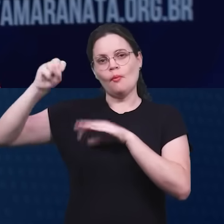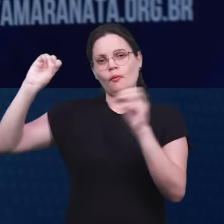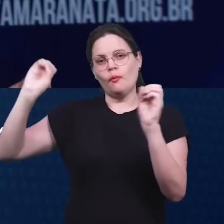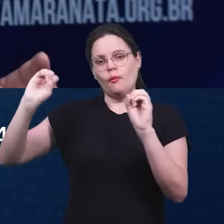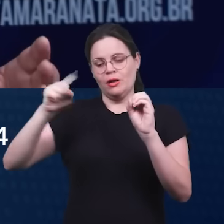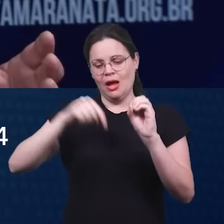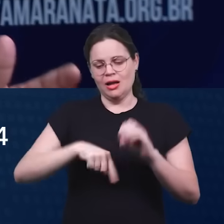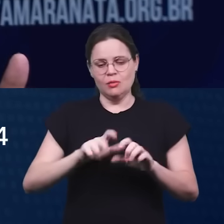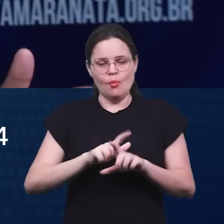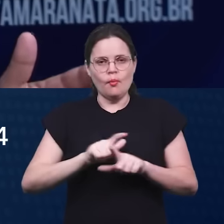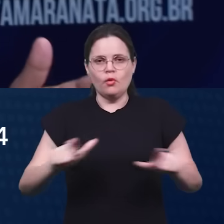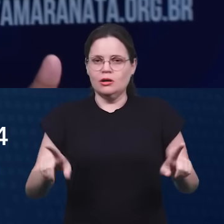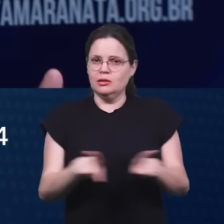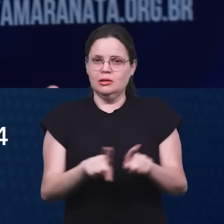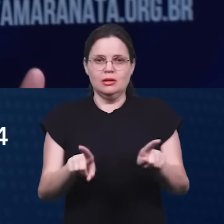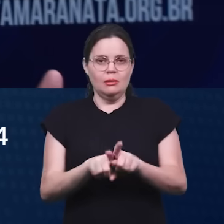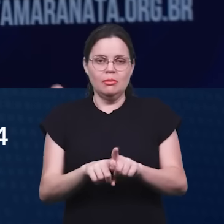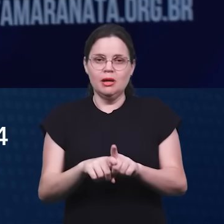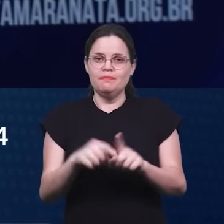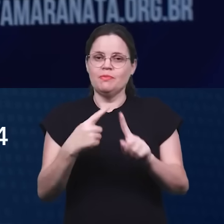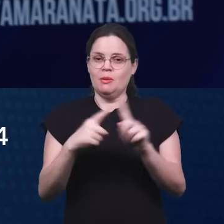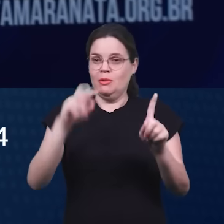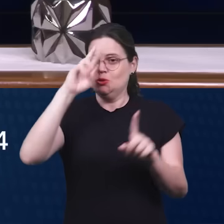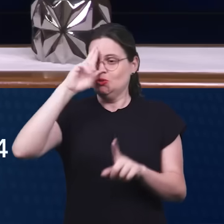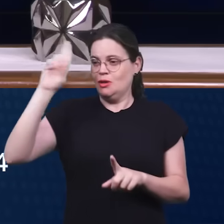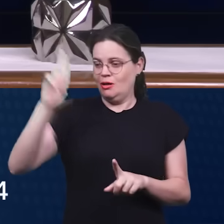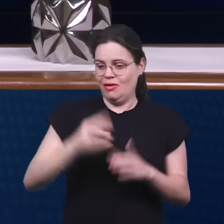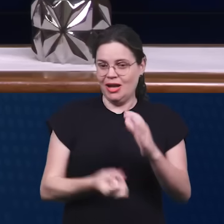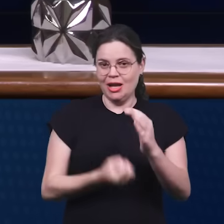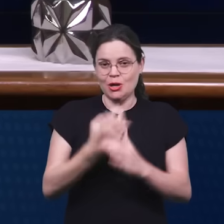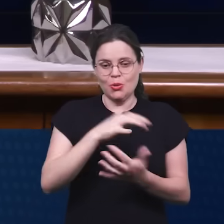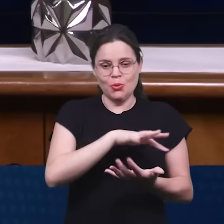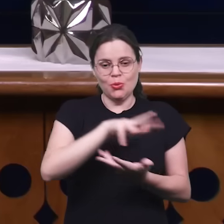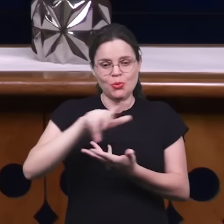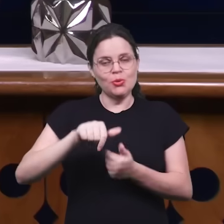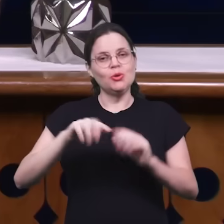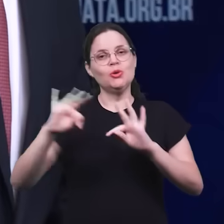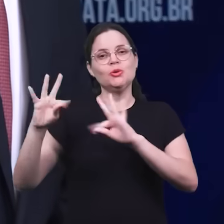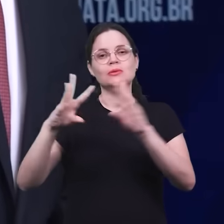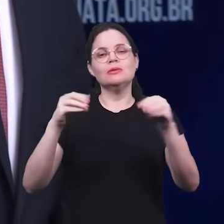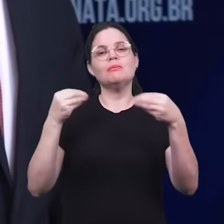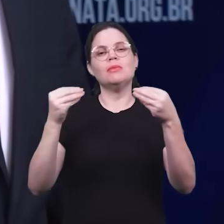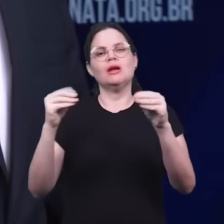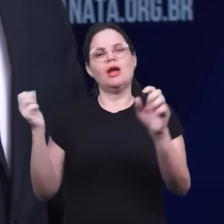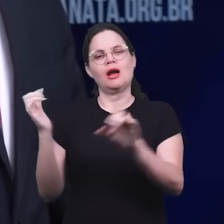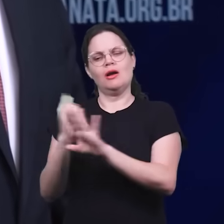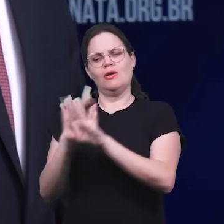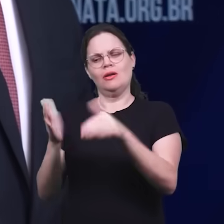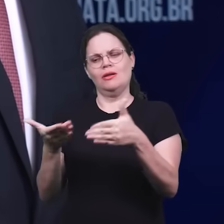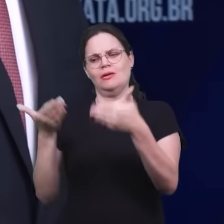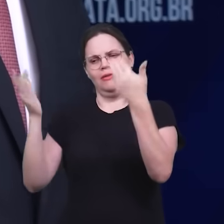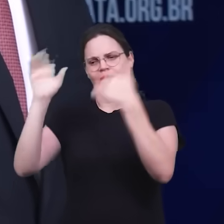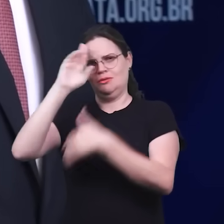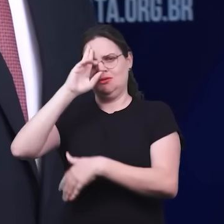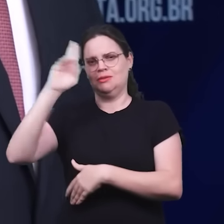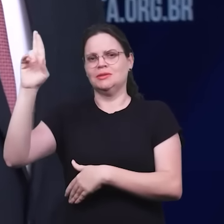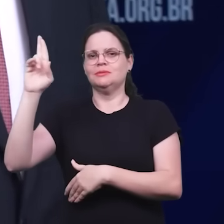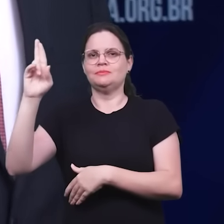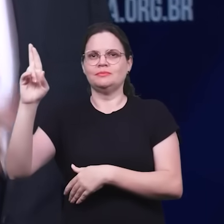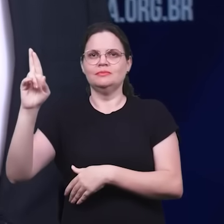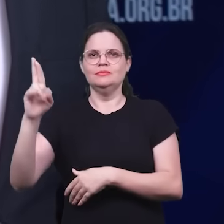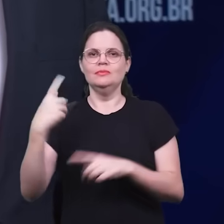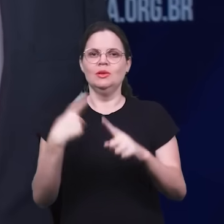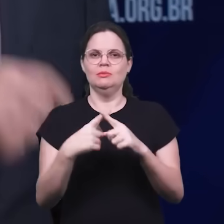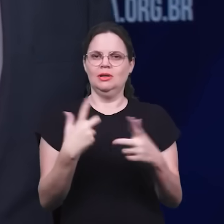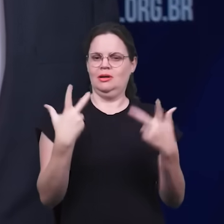porque tudo é para a honra e glória do Senhor Jesus. O Senhor Jesus que apareceu no caminho de Damasco a Paulo, ele foi o autor na vida de